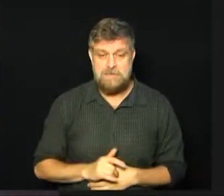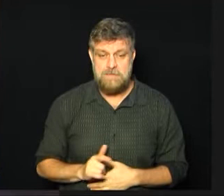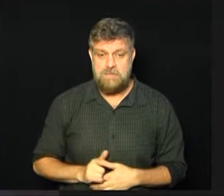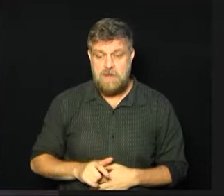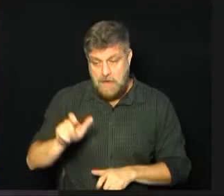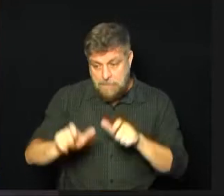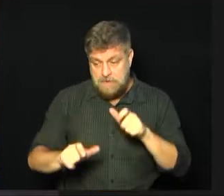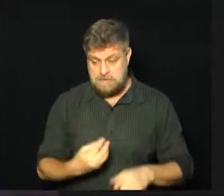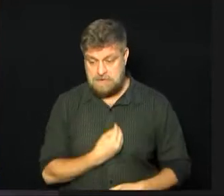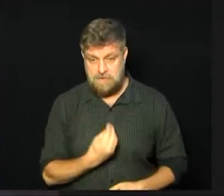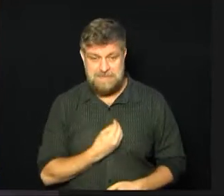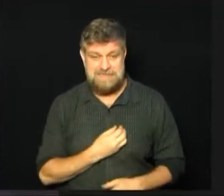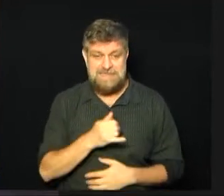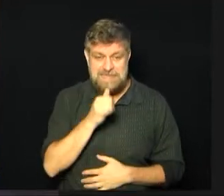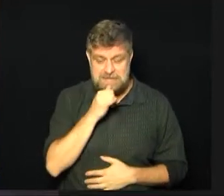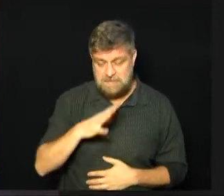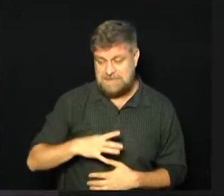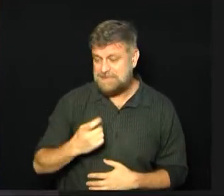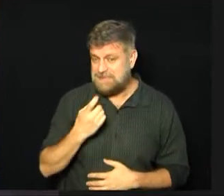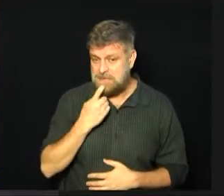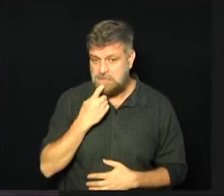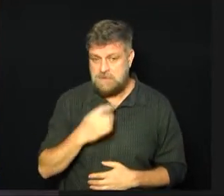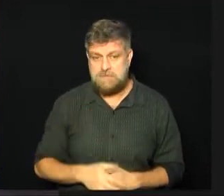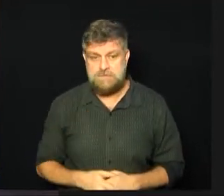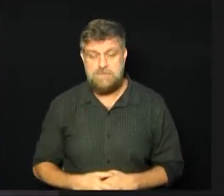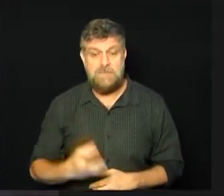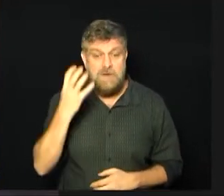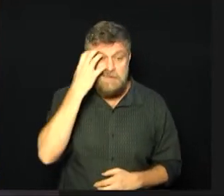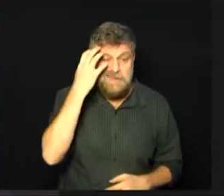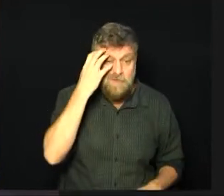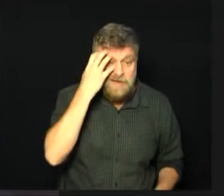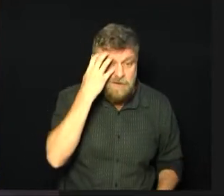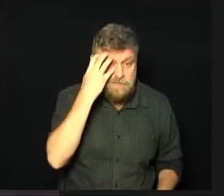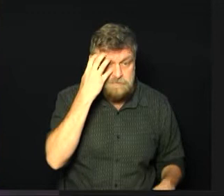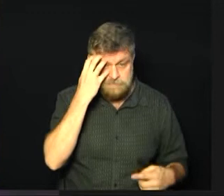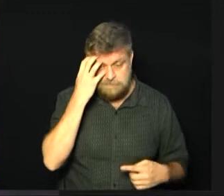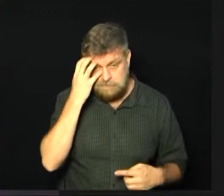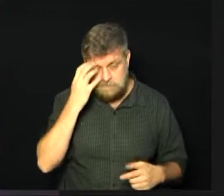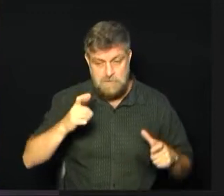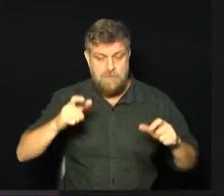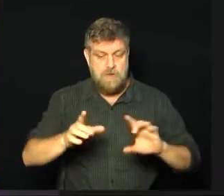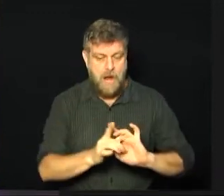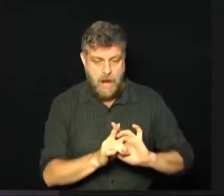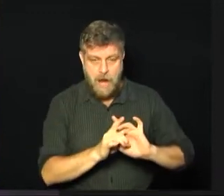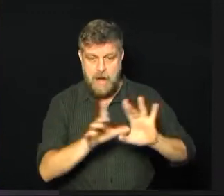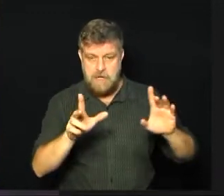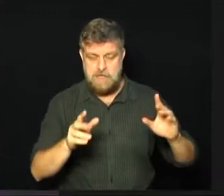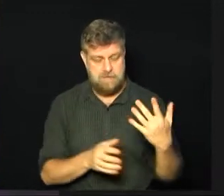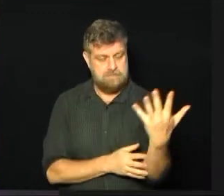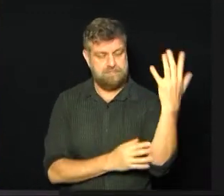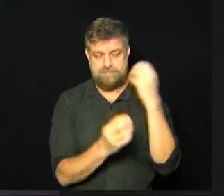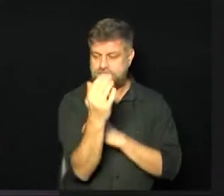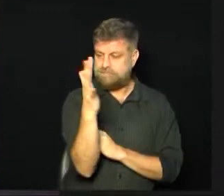grande número de pessoas. Por exemplo, aqui em Campinas, no caso da Lagoa do Taquaral. É um lugar aberto, mas é um lugar com